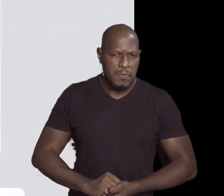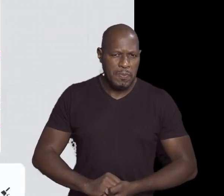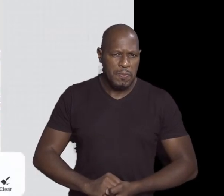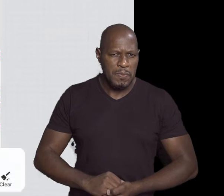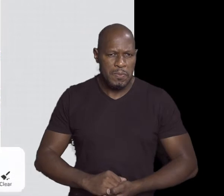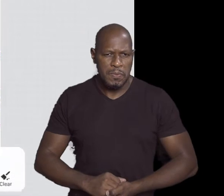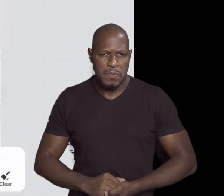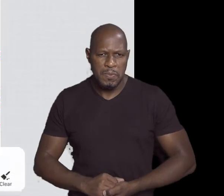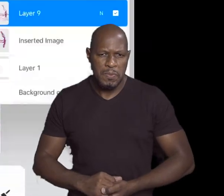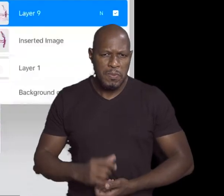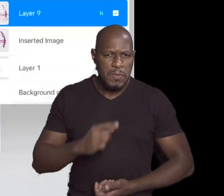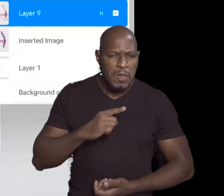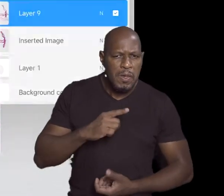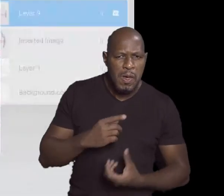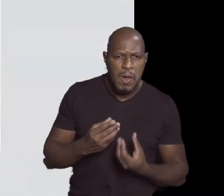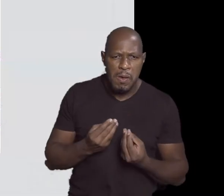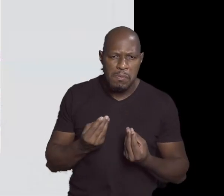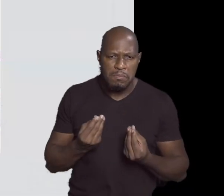Tá.